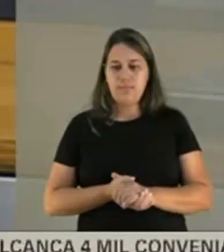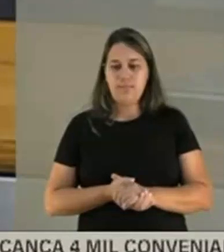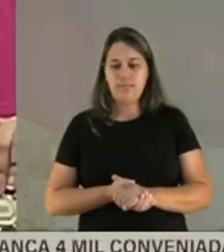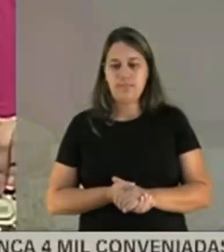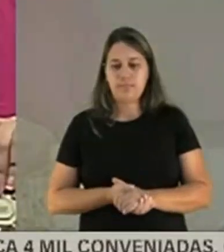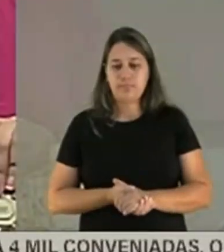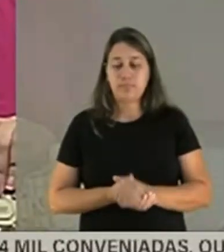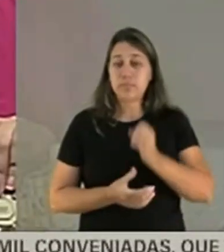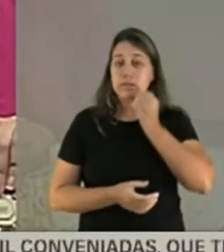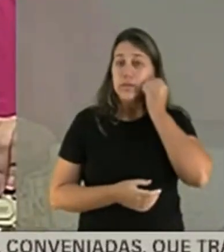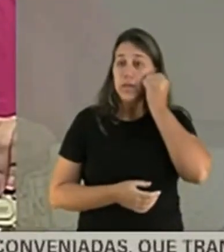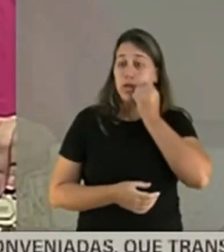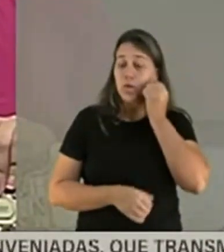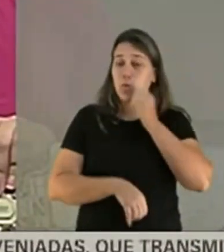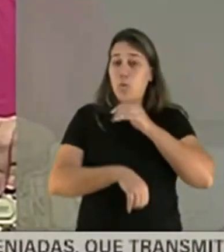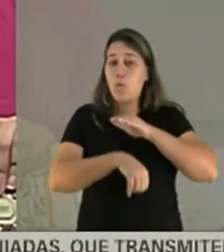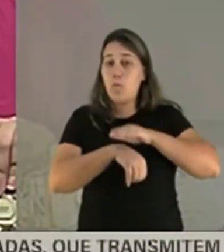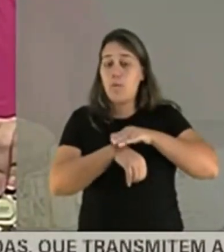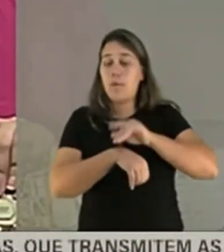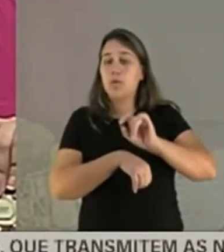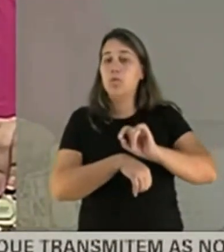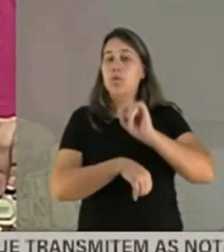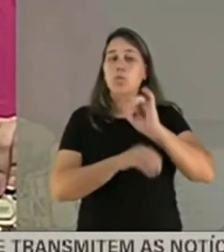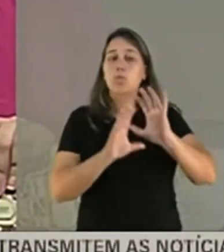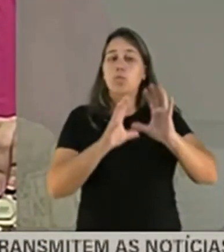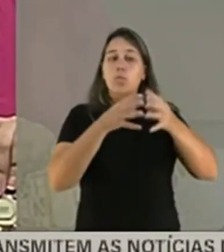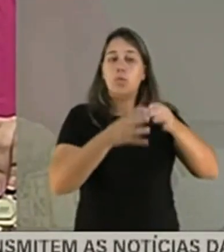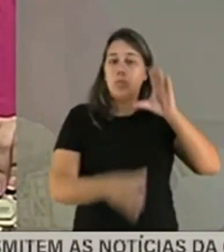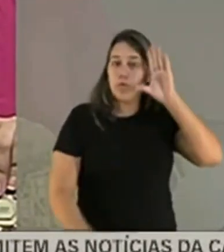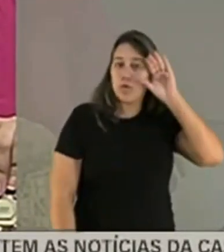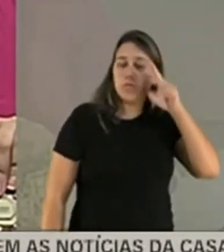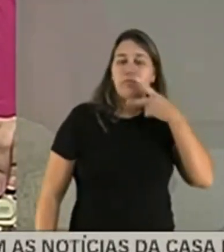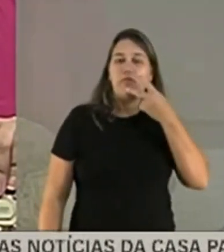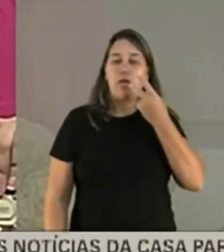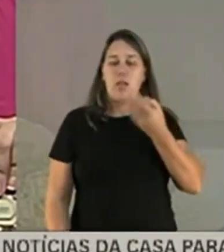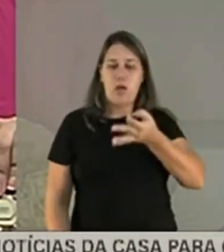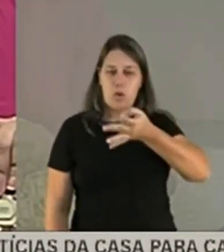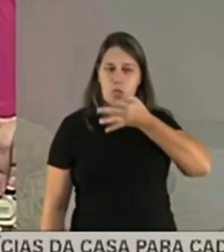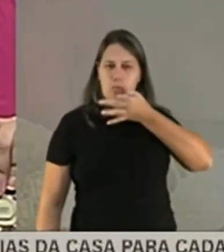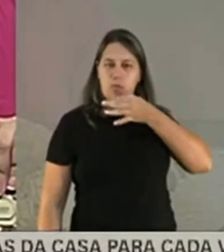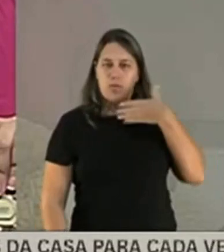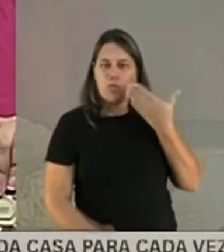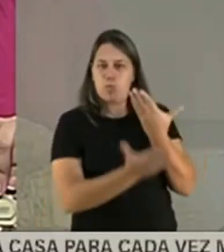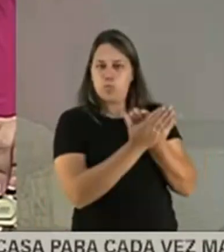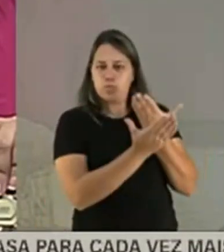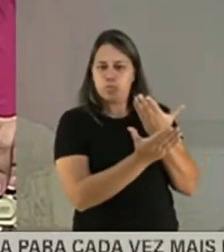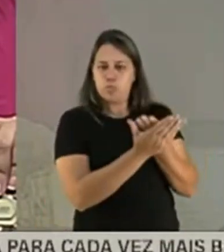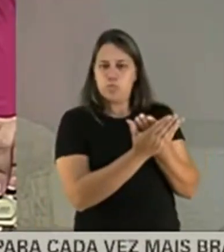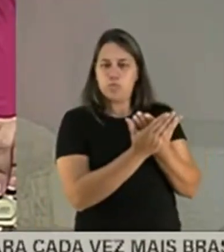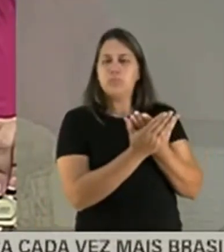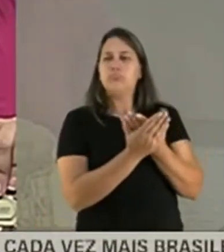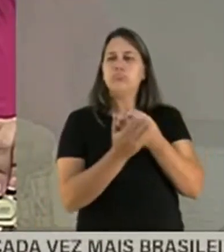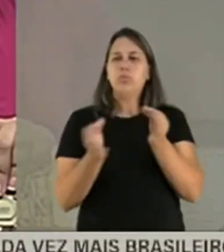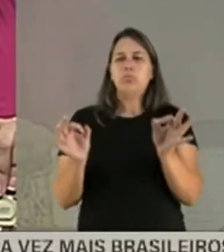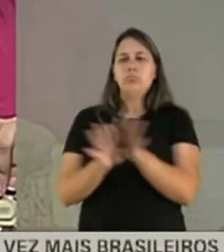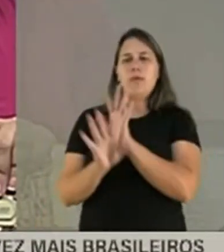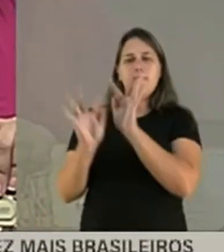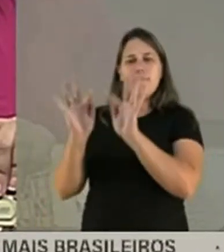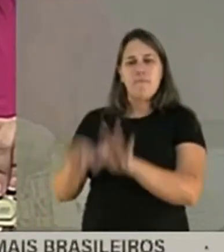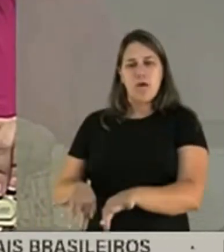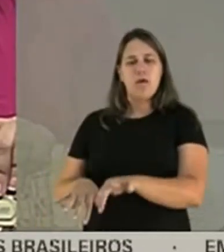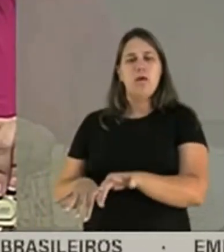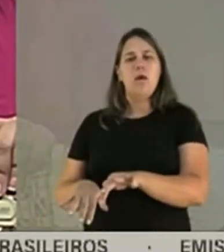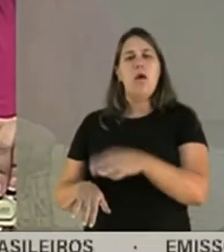Senador, no momento em que a comunidade científica se posicionar com os estudos conclusivos,